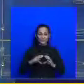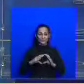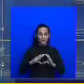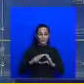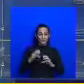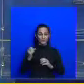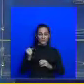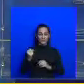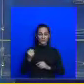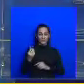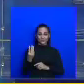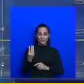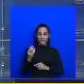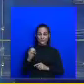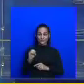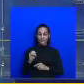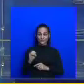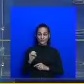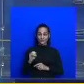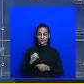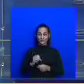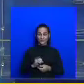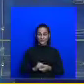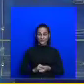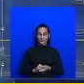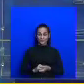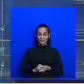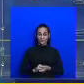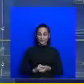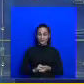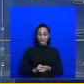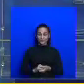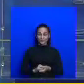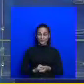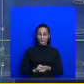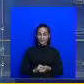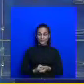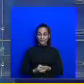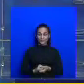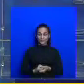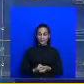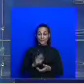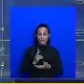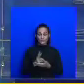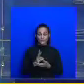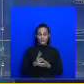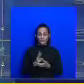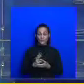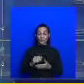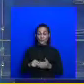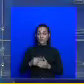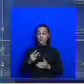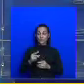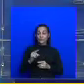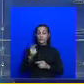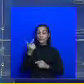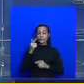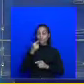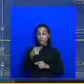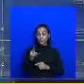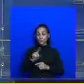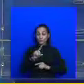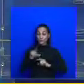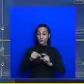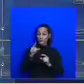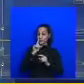Bola branca, número 30. Branca, 30. Passaremos agora à segunda e última etapa do